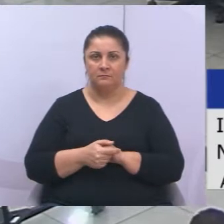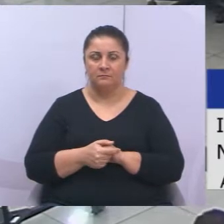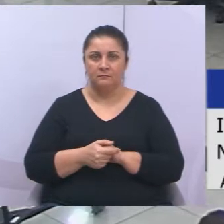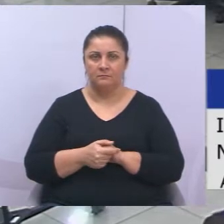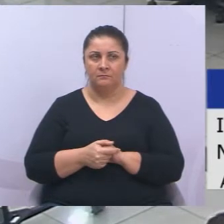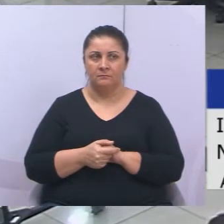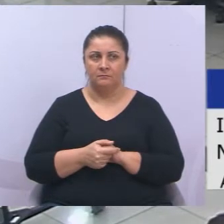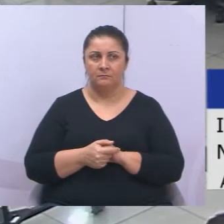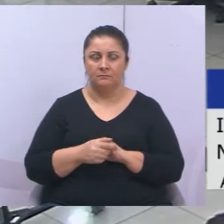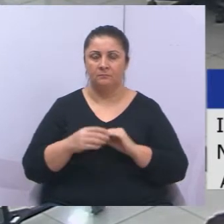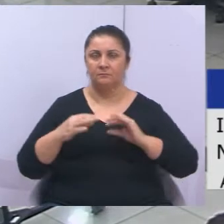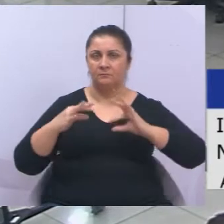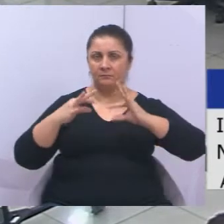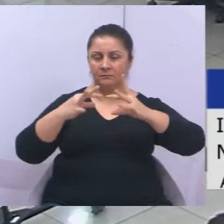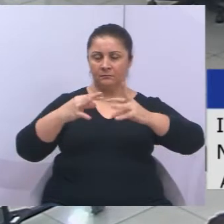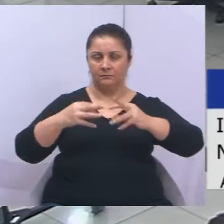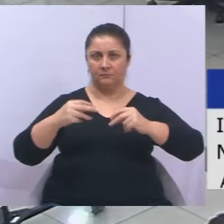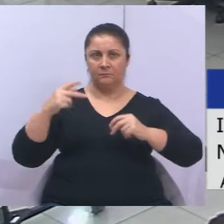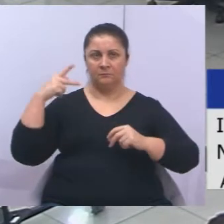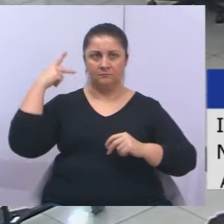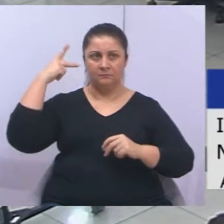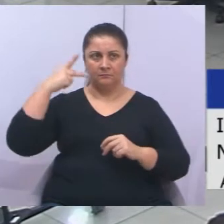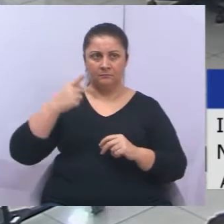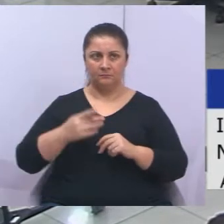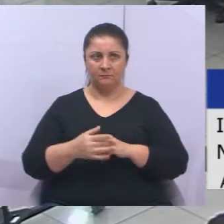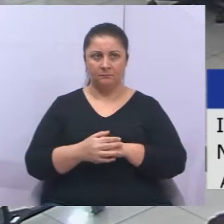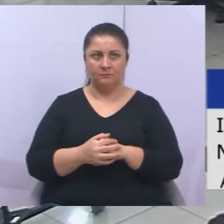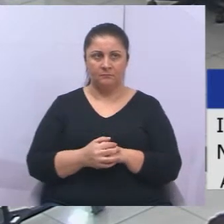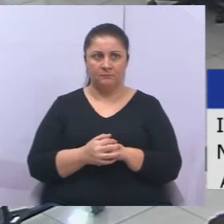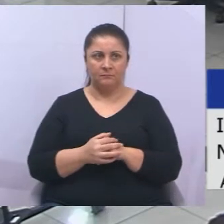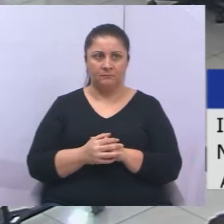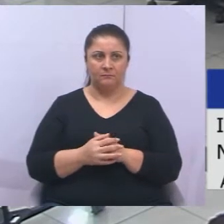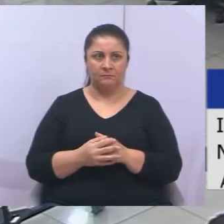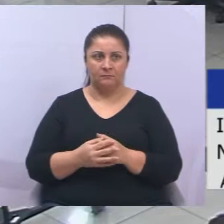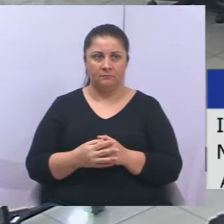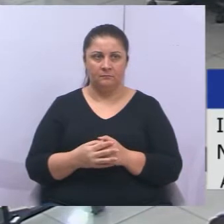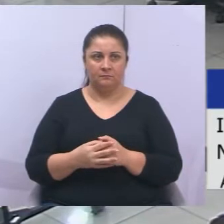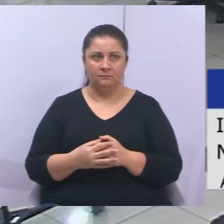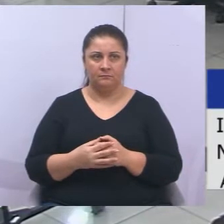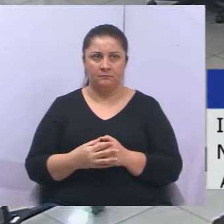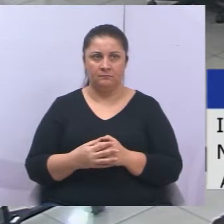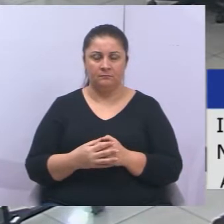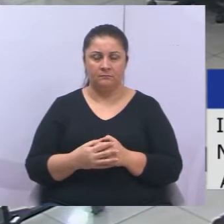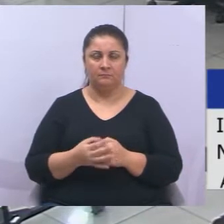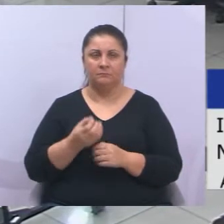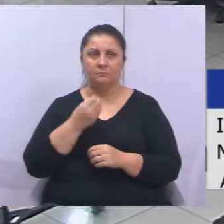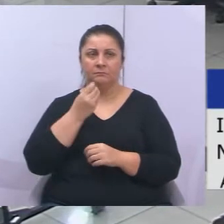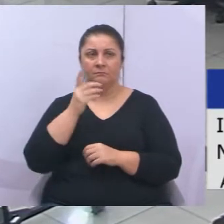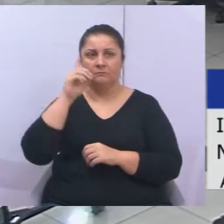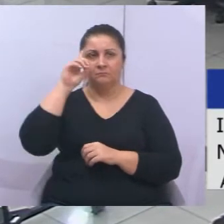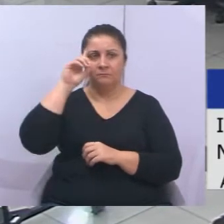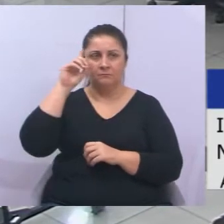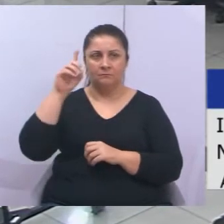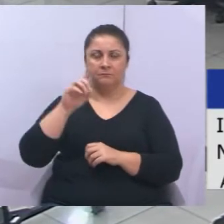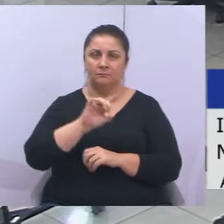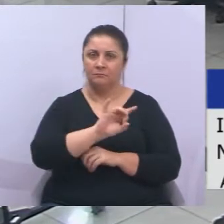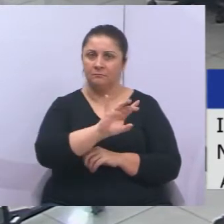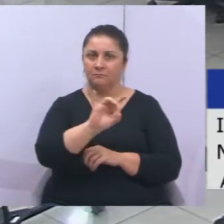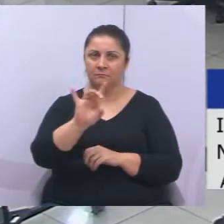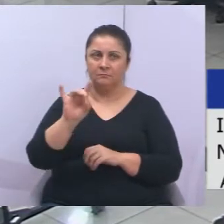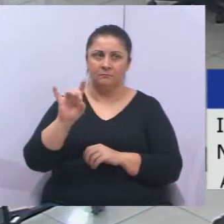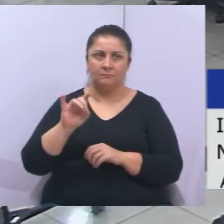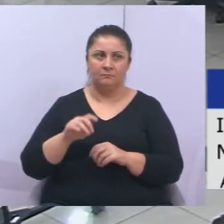todos os vereadores dessa casa, um ótimo dia para cada um de